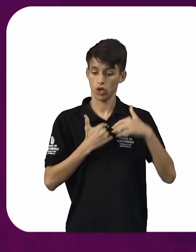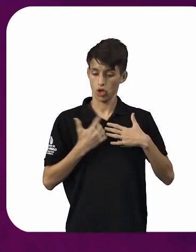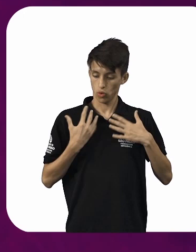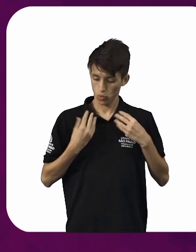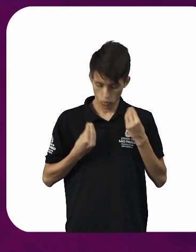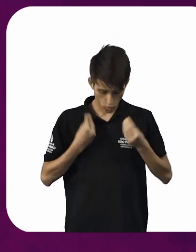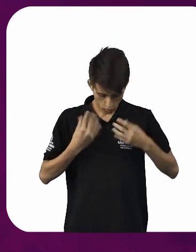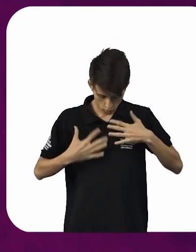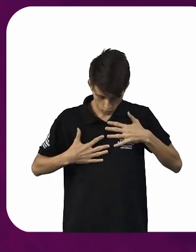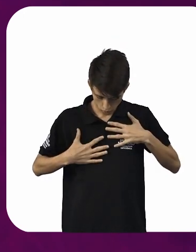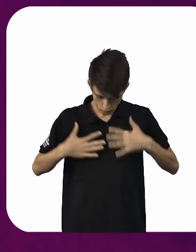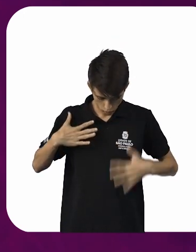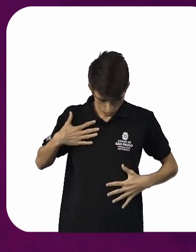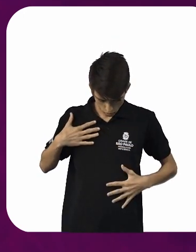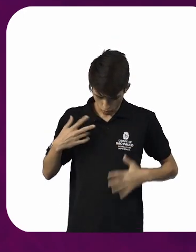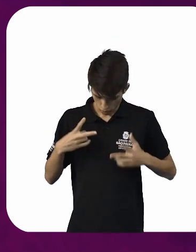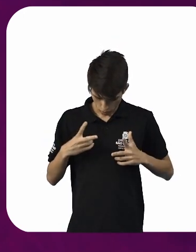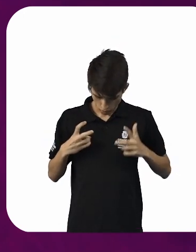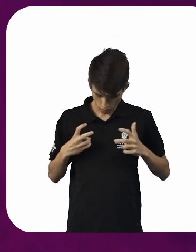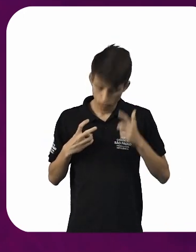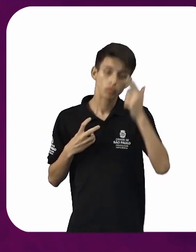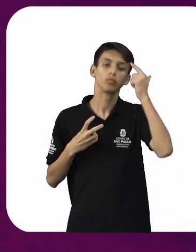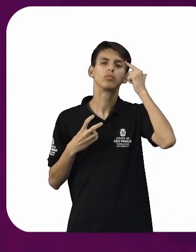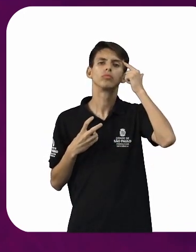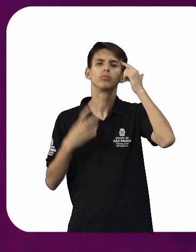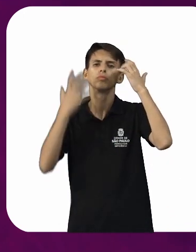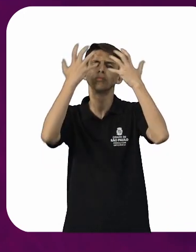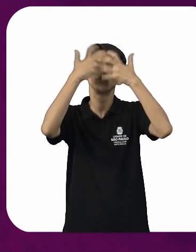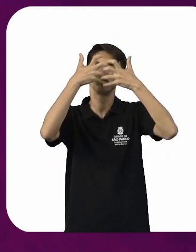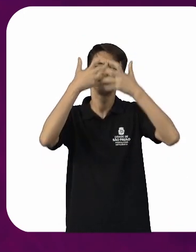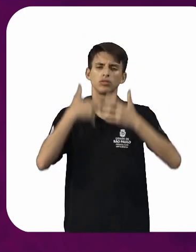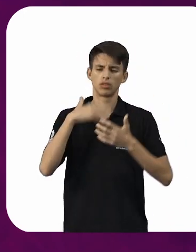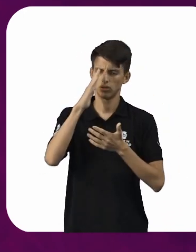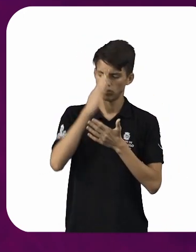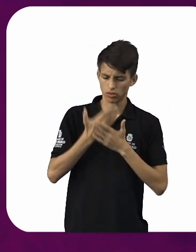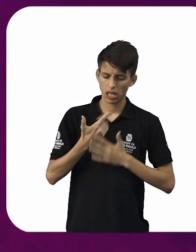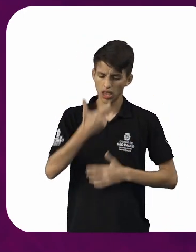verdade, com a mente, com o que você subjetivamente acredita que